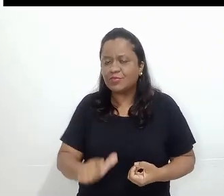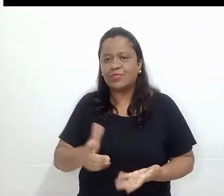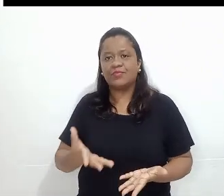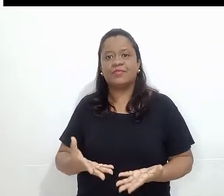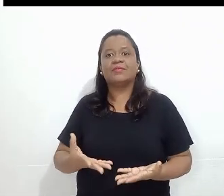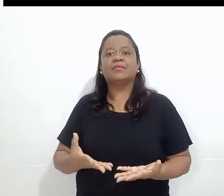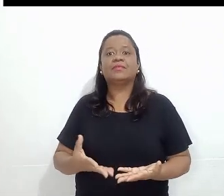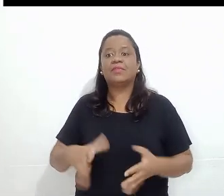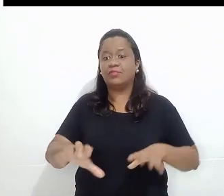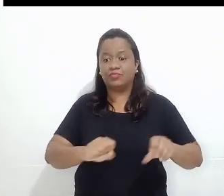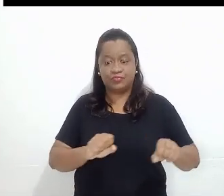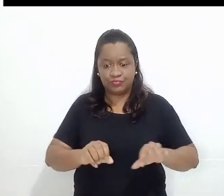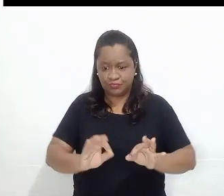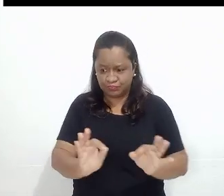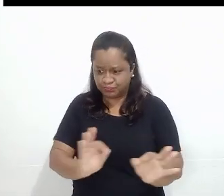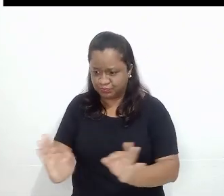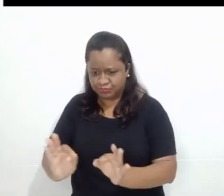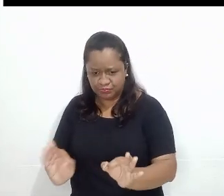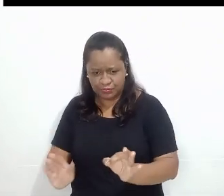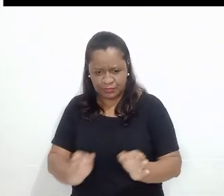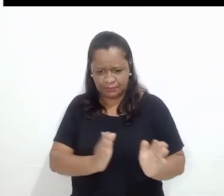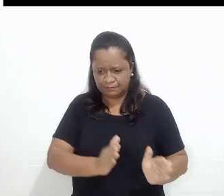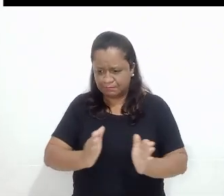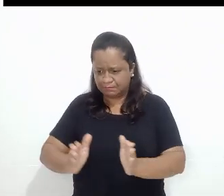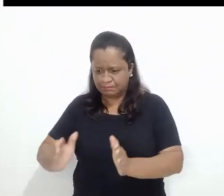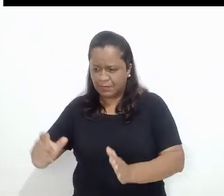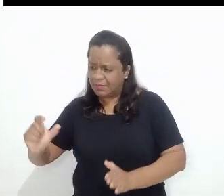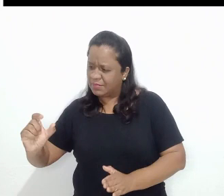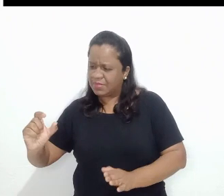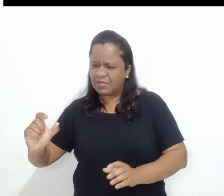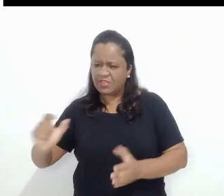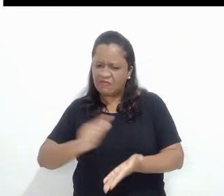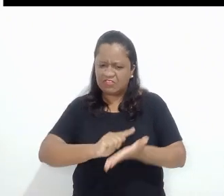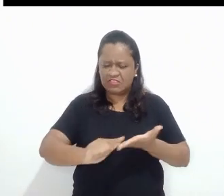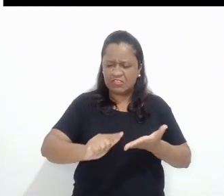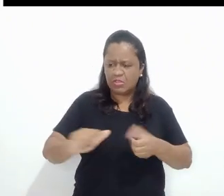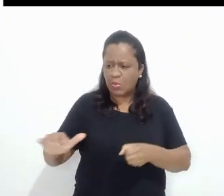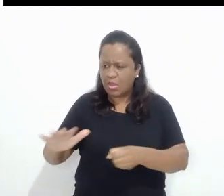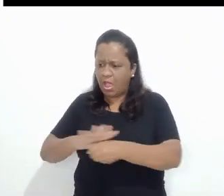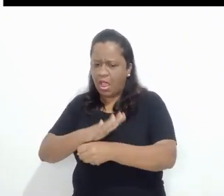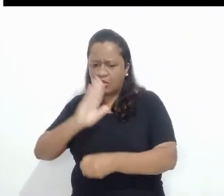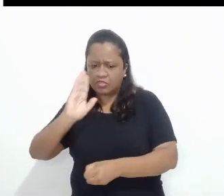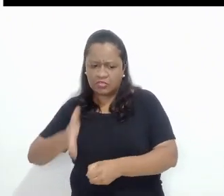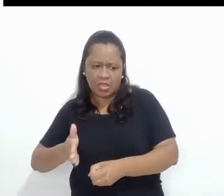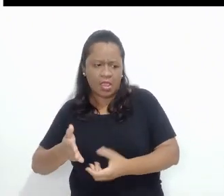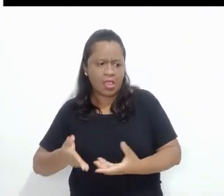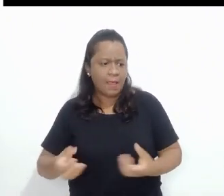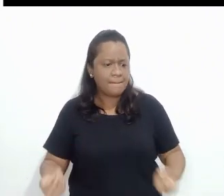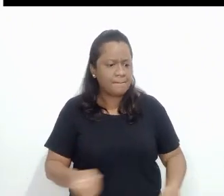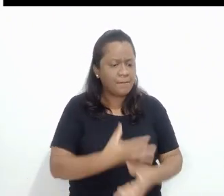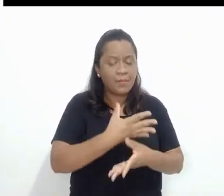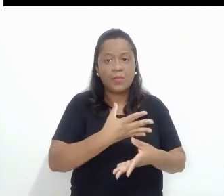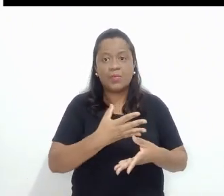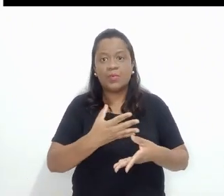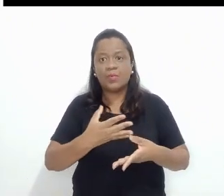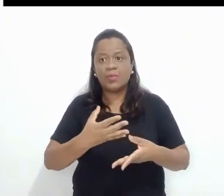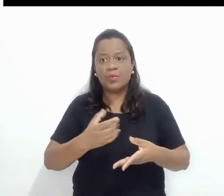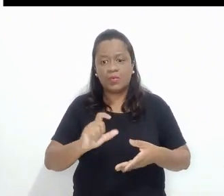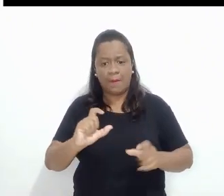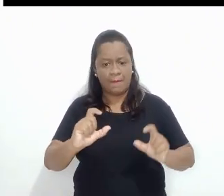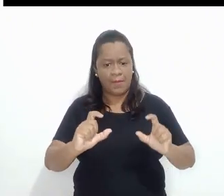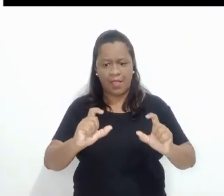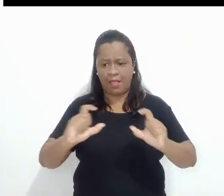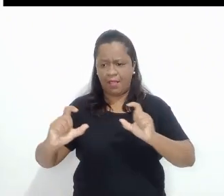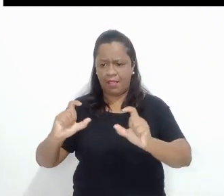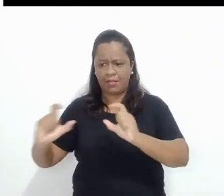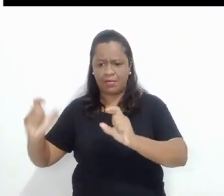ele tem que estar com tudo ali dele, no esquema direitinho, saber o que está carregando, o que já está carregado, o que está pronto. O cartão de memória,